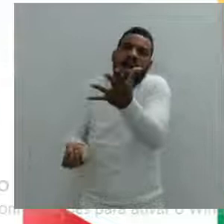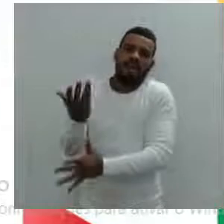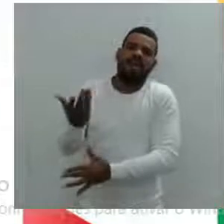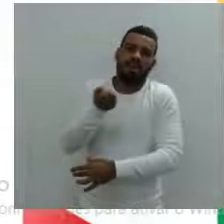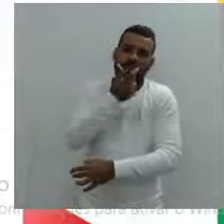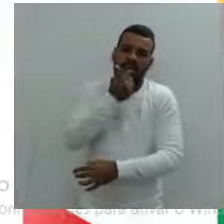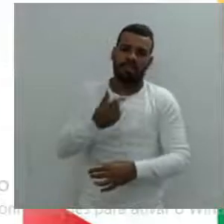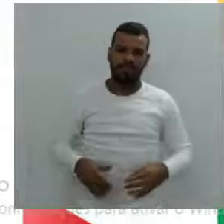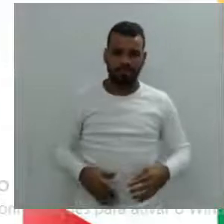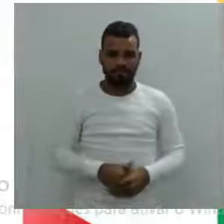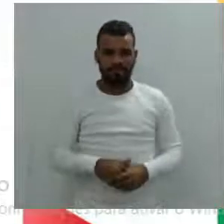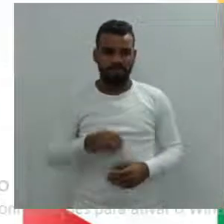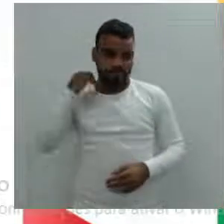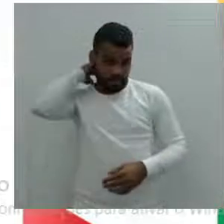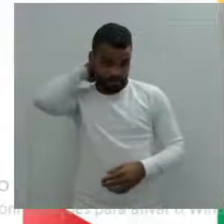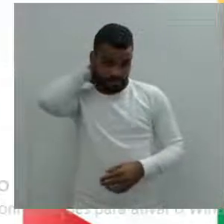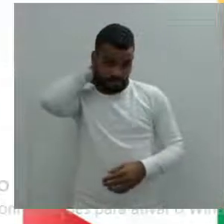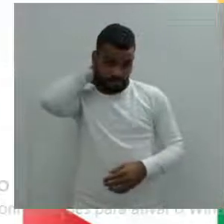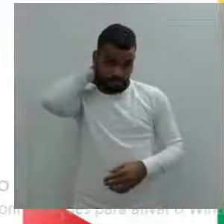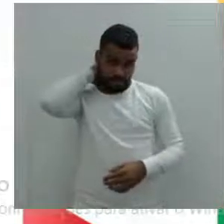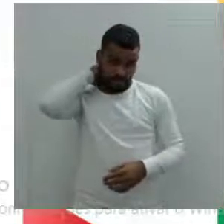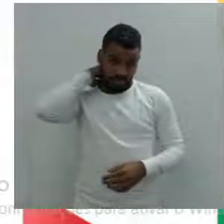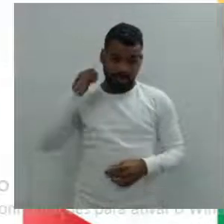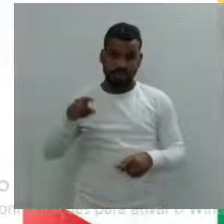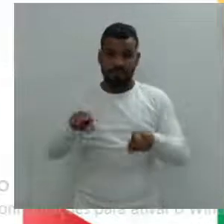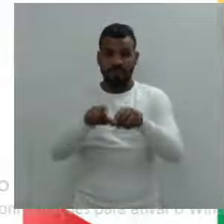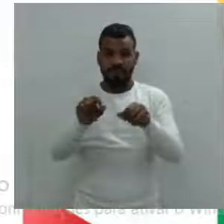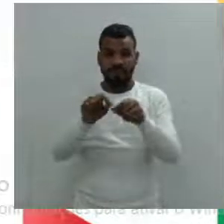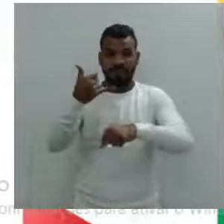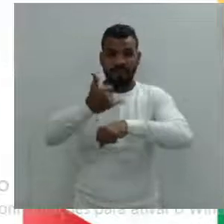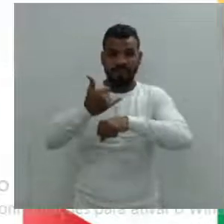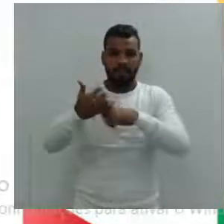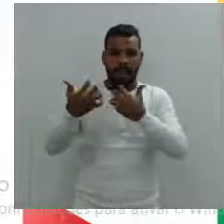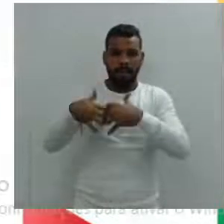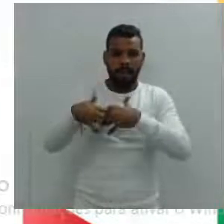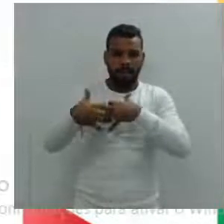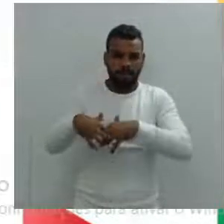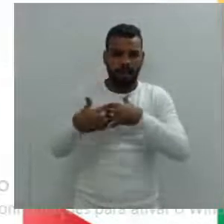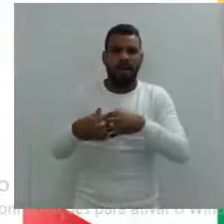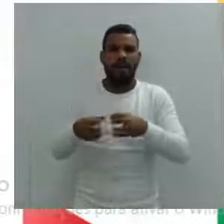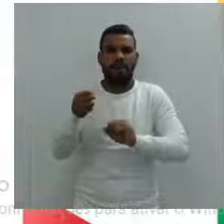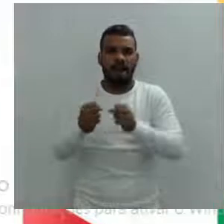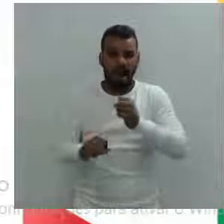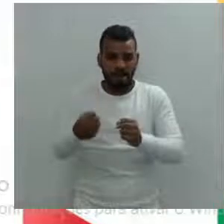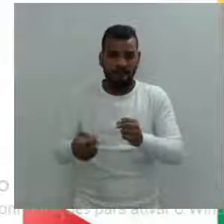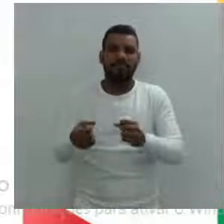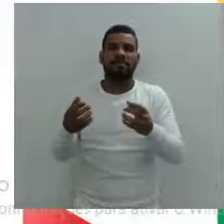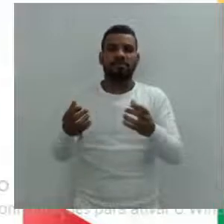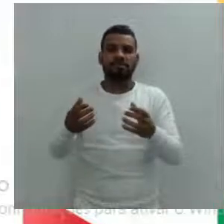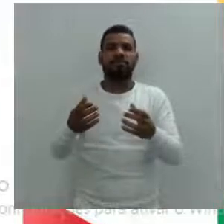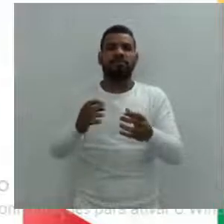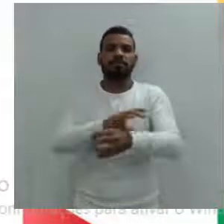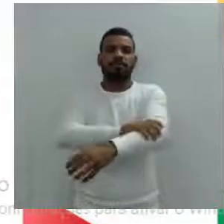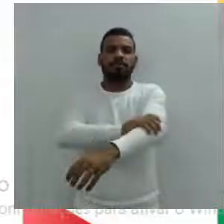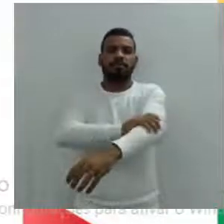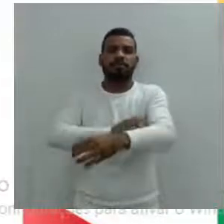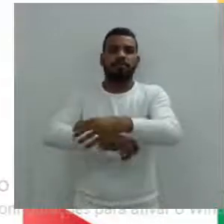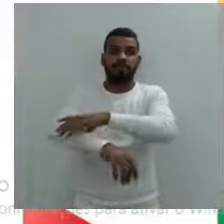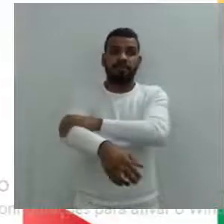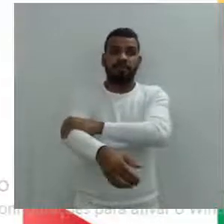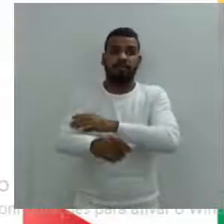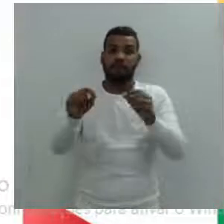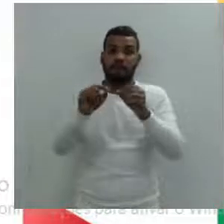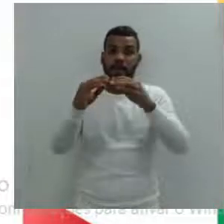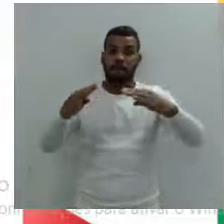Avanço na utilização de aço permitiram que fosse possível a construção de máquinas e fábricas, bem assim como